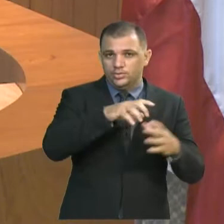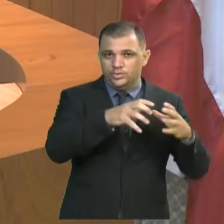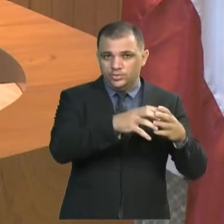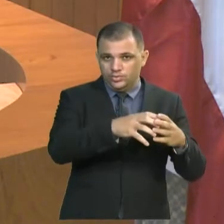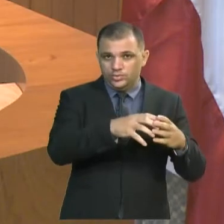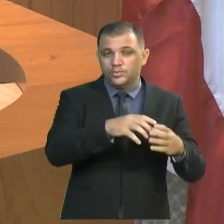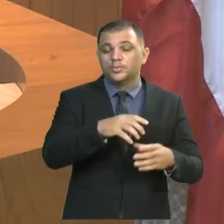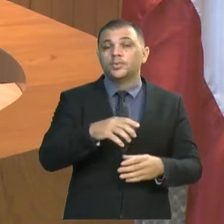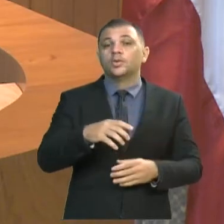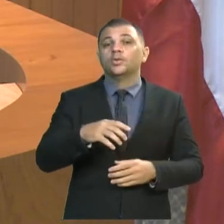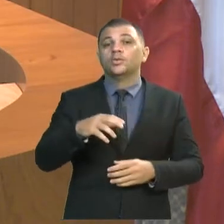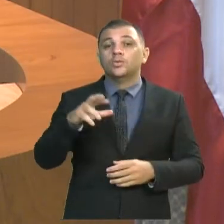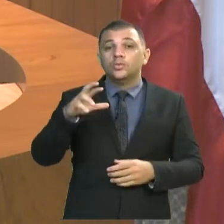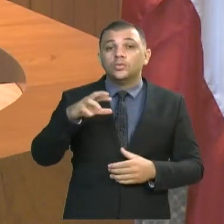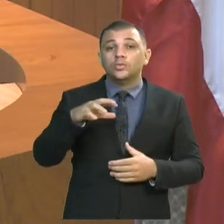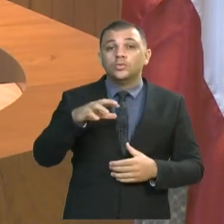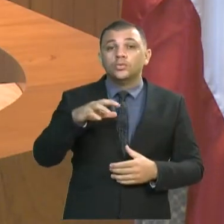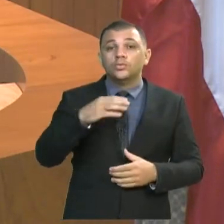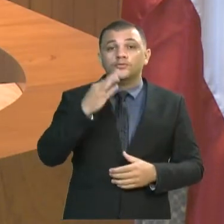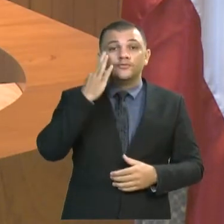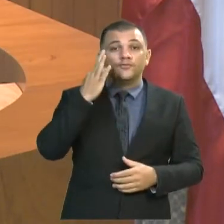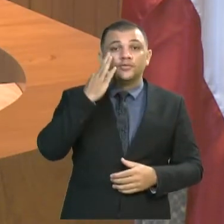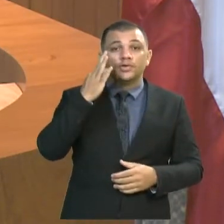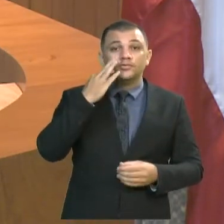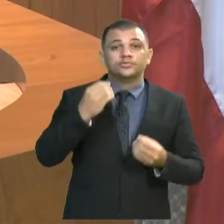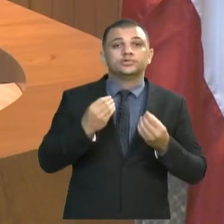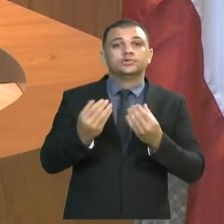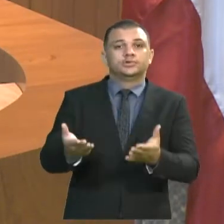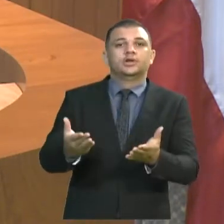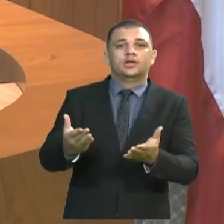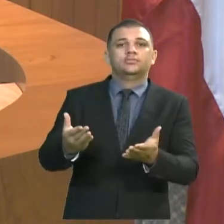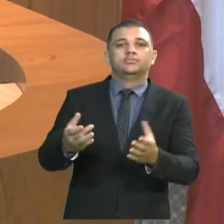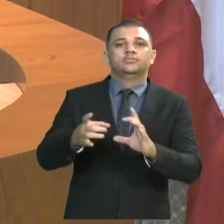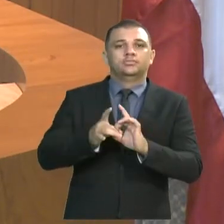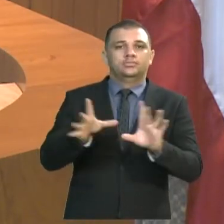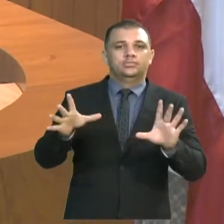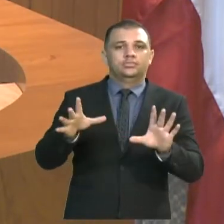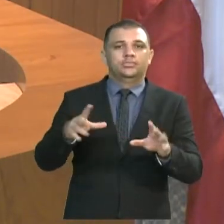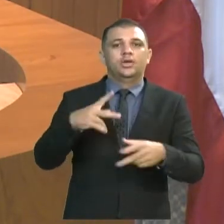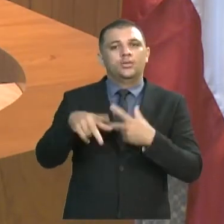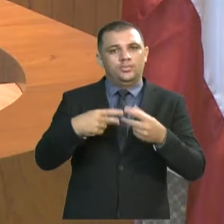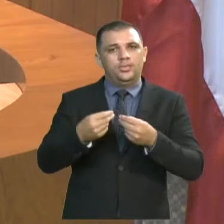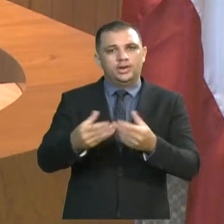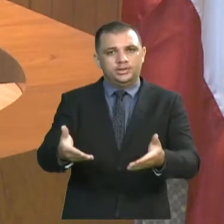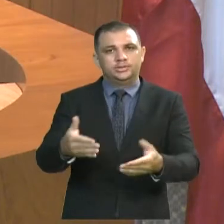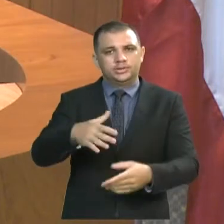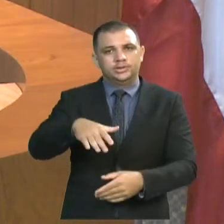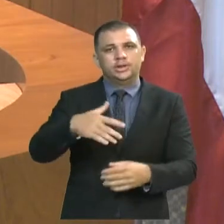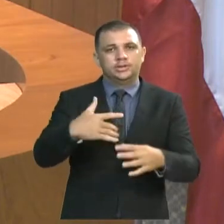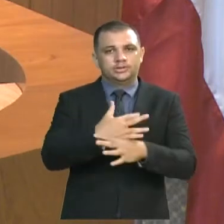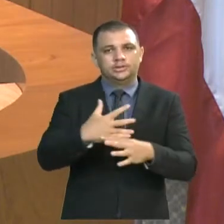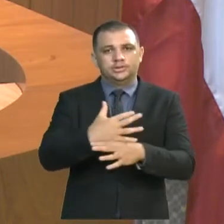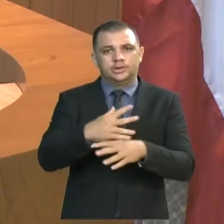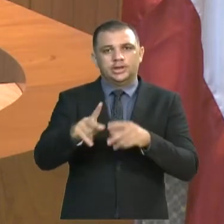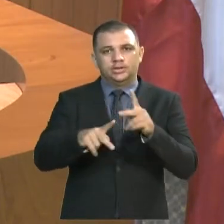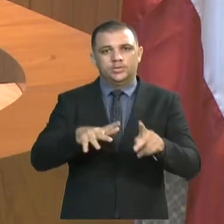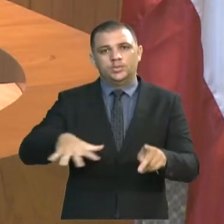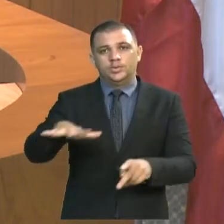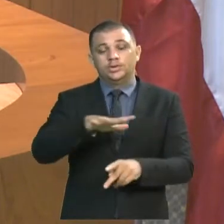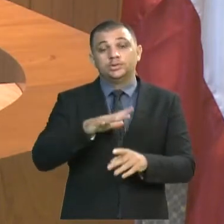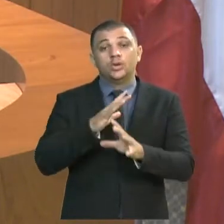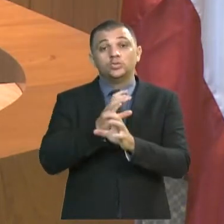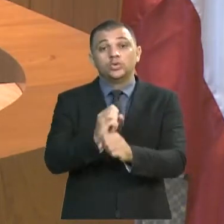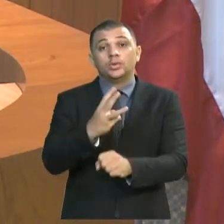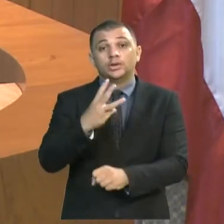uma autorização, um presente para a cidade e para o seu povo. Estreito fez 39 anos e o governador